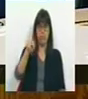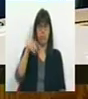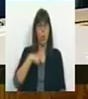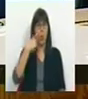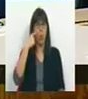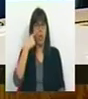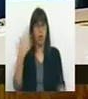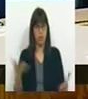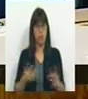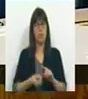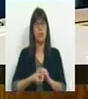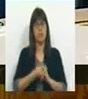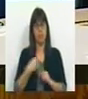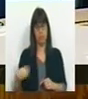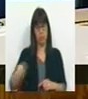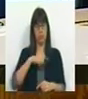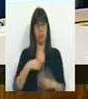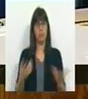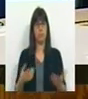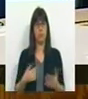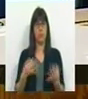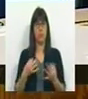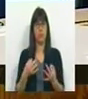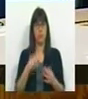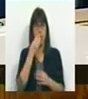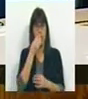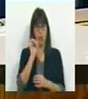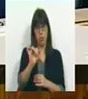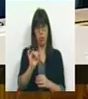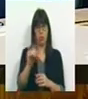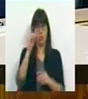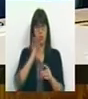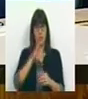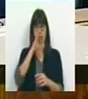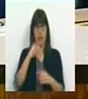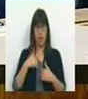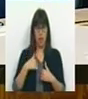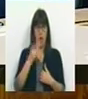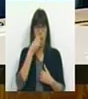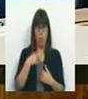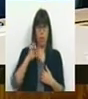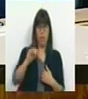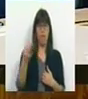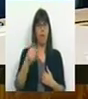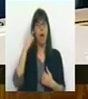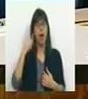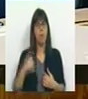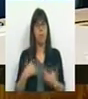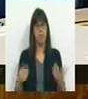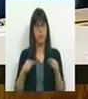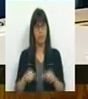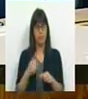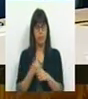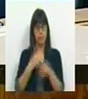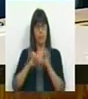conheço, vários aqui entre nós foram alunos da Sra. Ministra, é o meu caso, estou ciente que estas